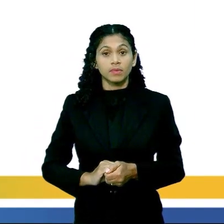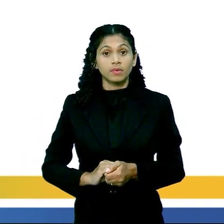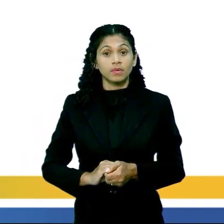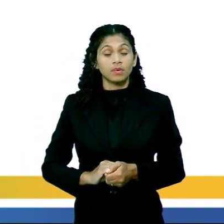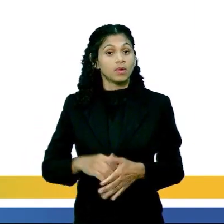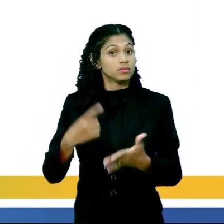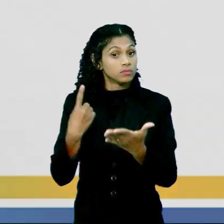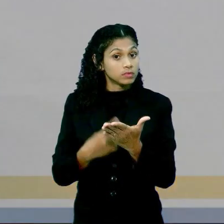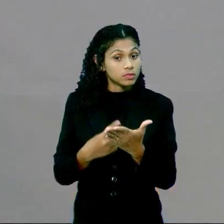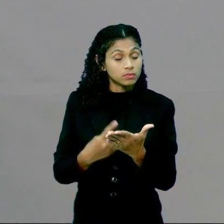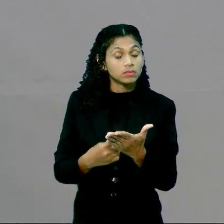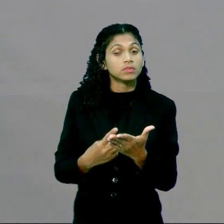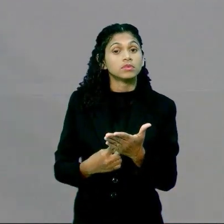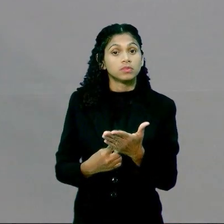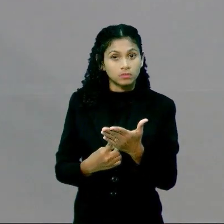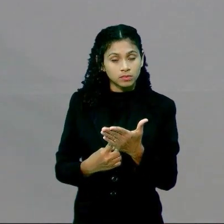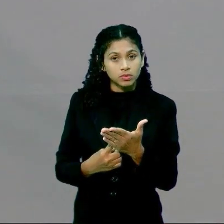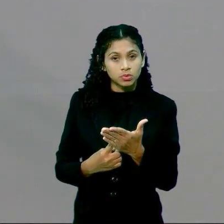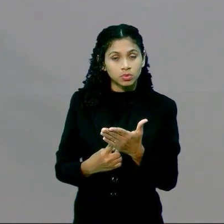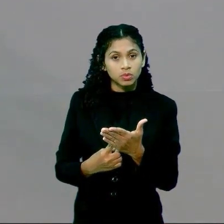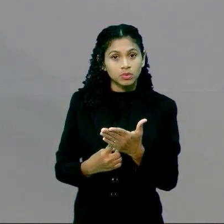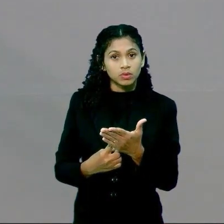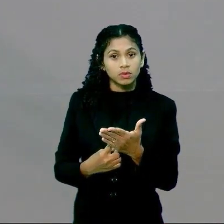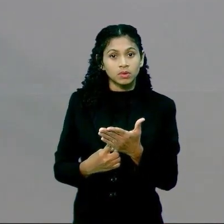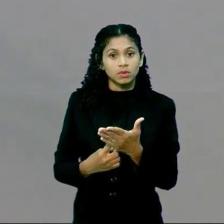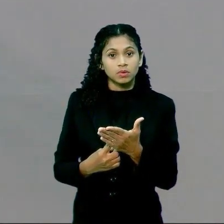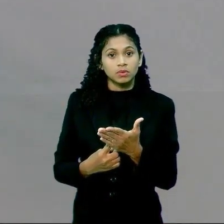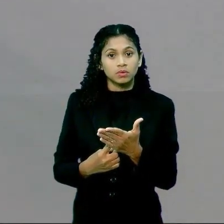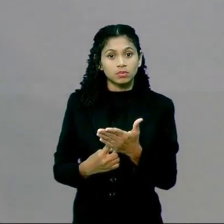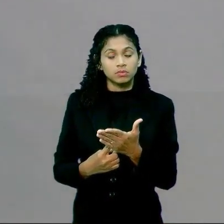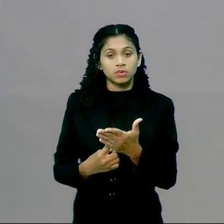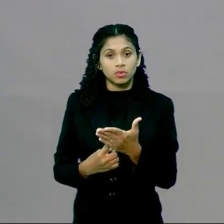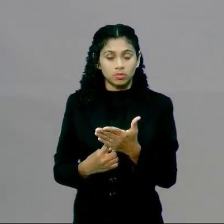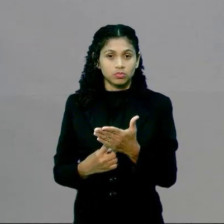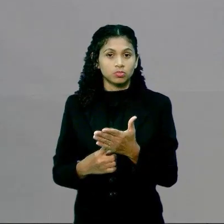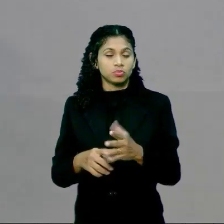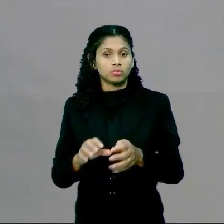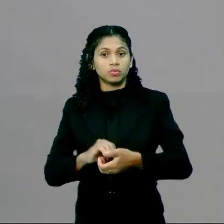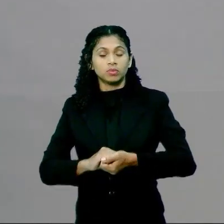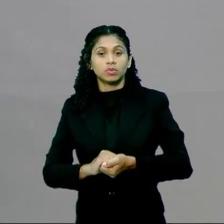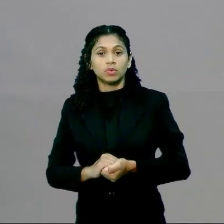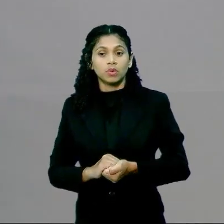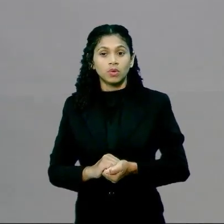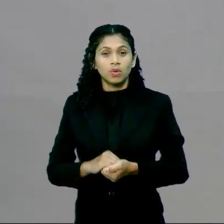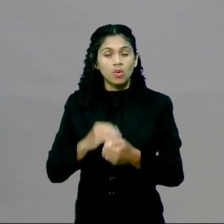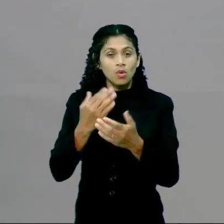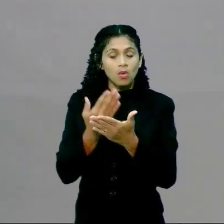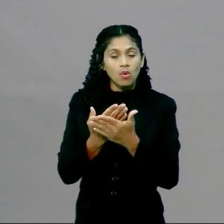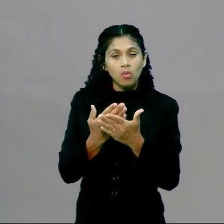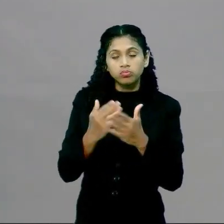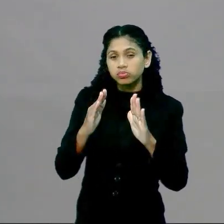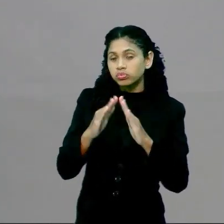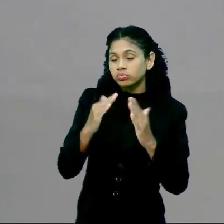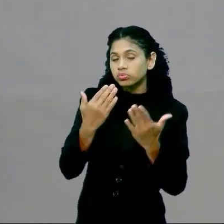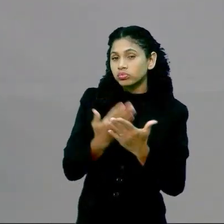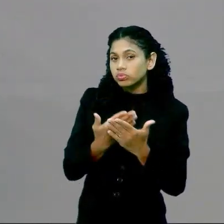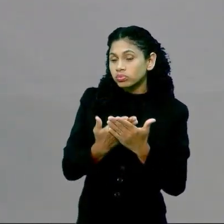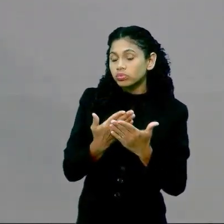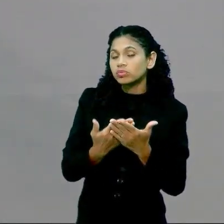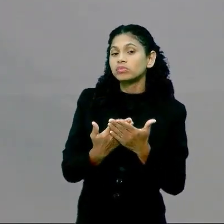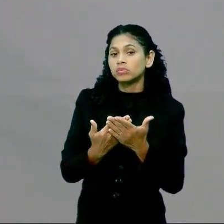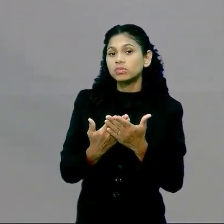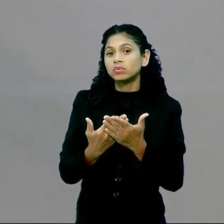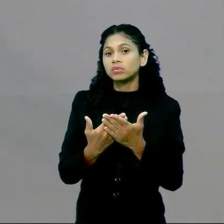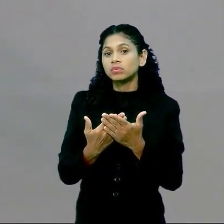Real Academia Espanhola, né? Que é ela que rege, né, toda a gramática da língua espanhola, ou